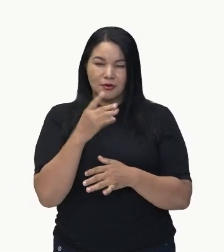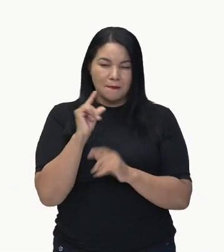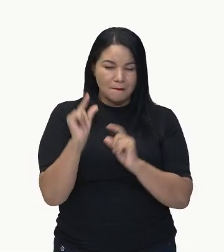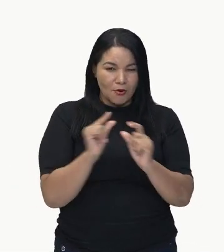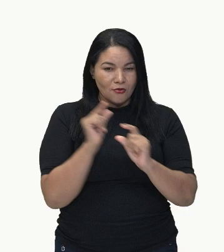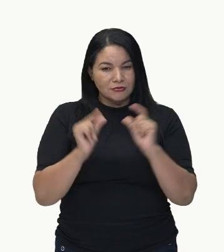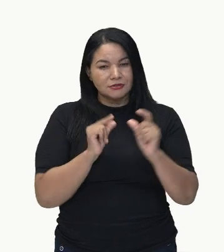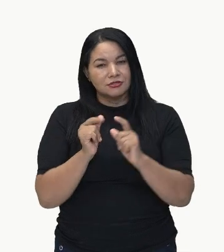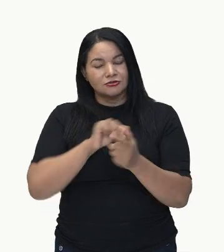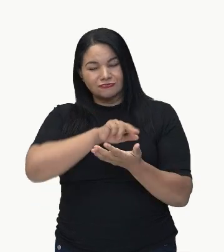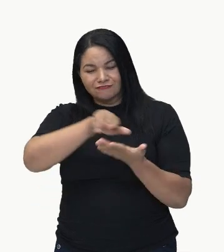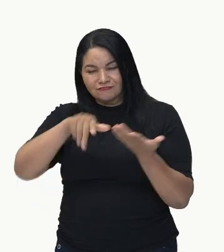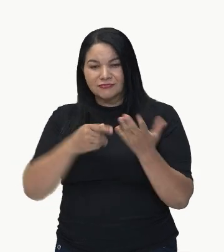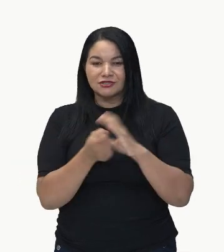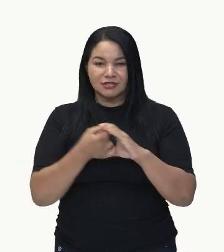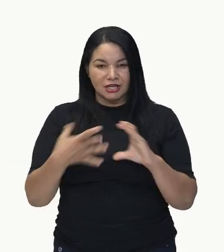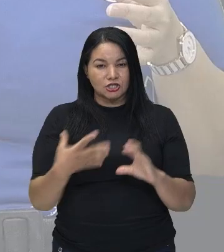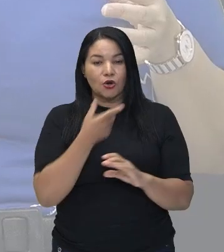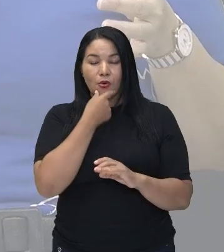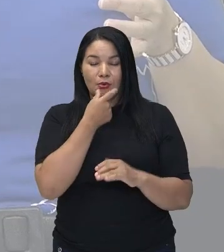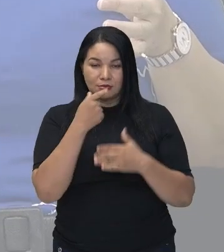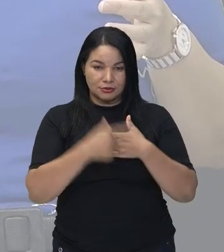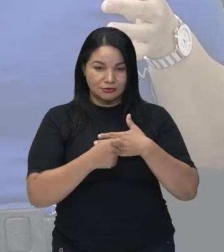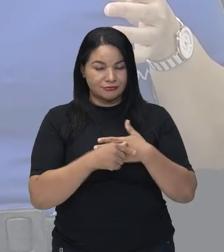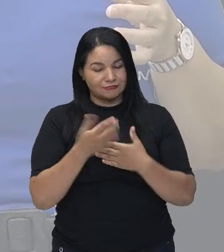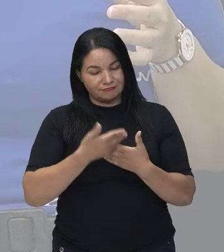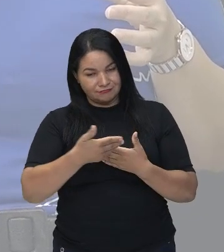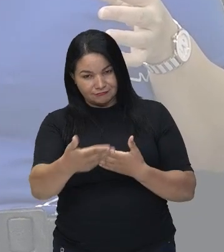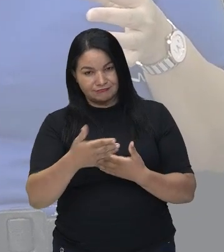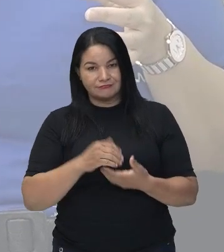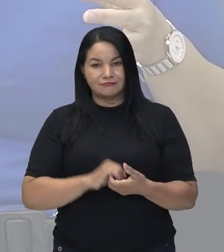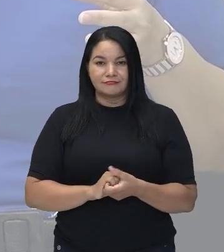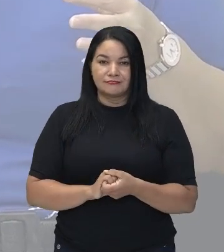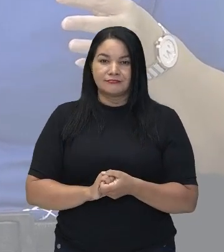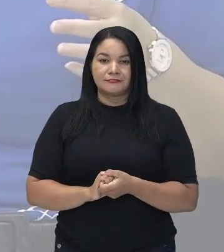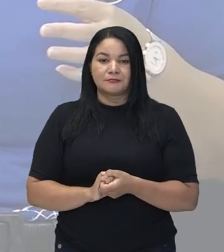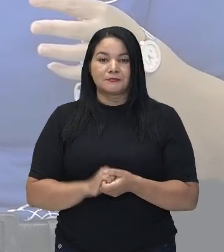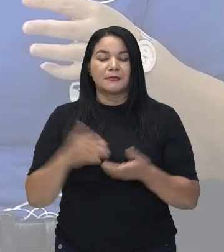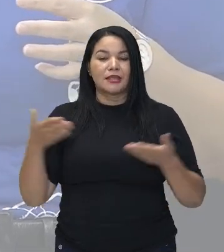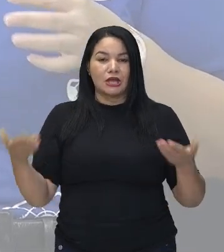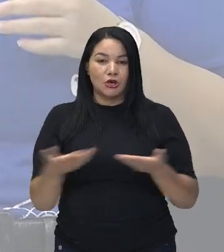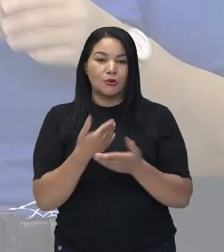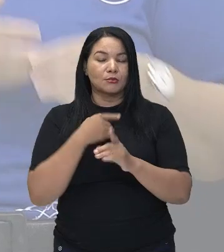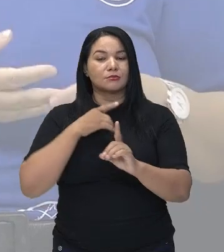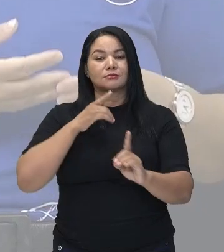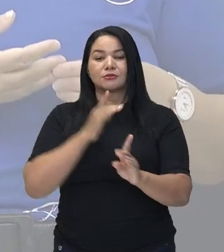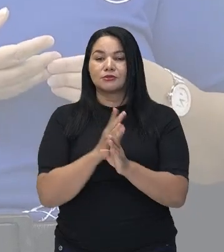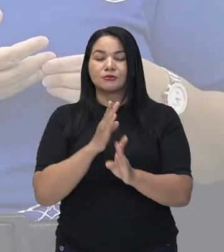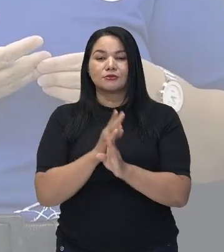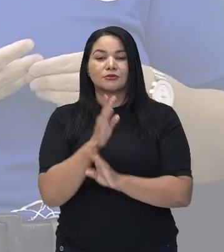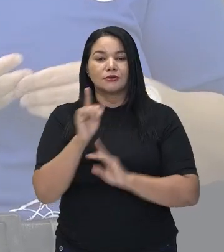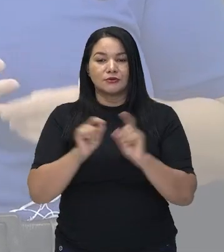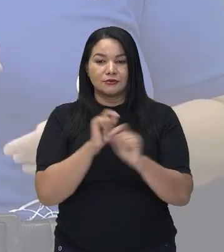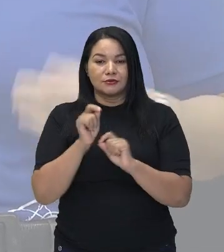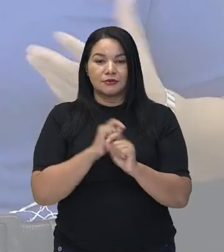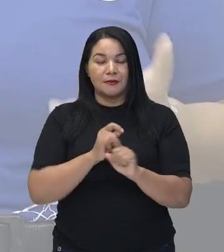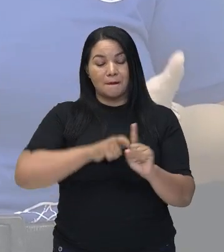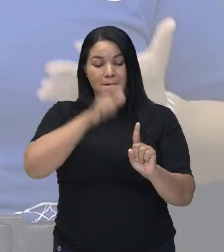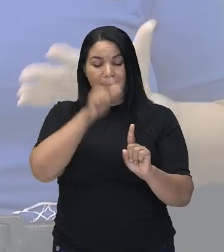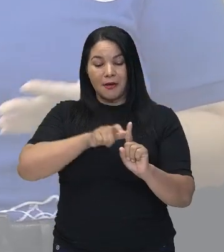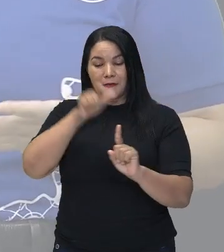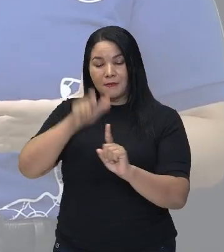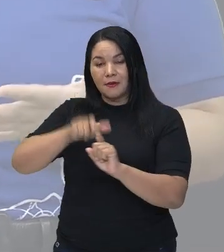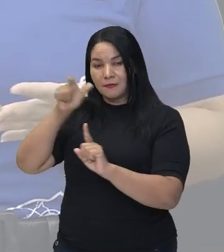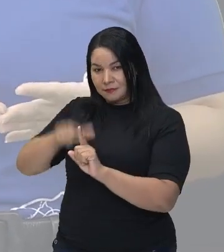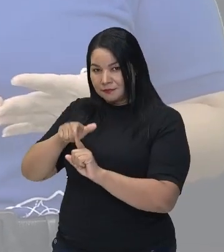Fernando Pessoa ele mesmo, vamos avançar. E vamos encontrar agora os heterônimos, né?